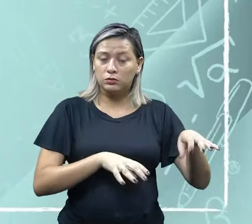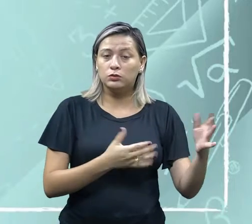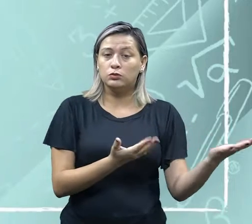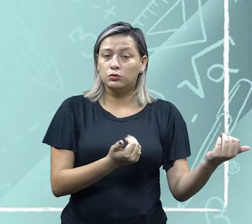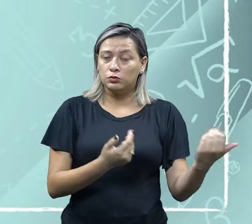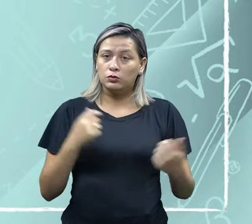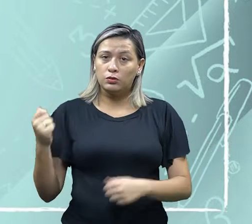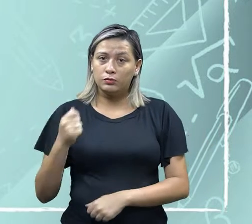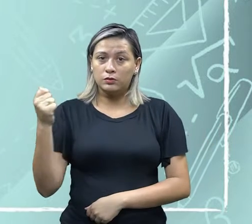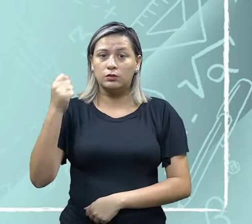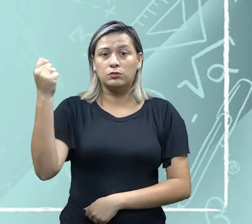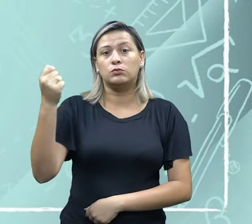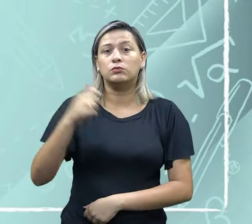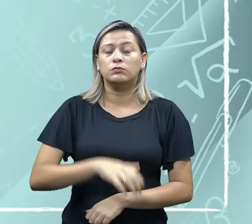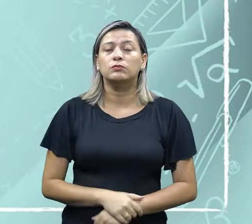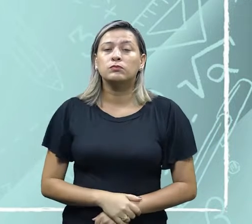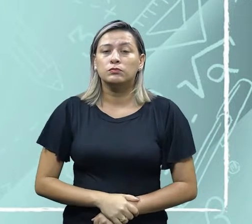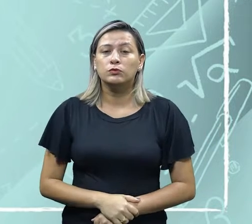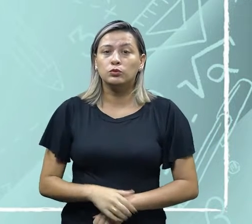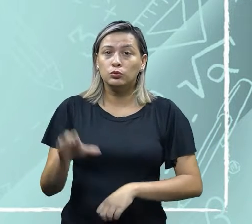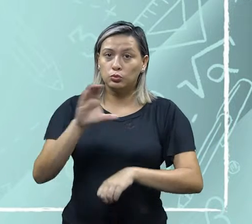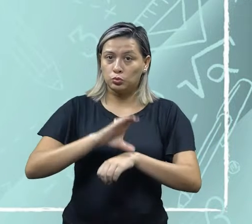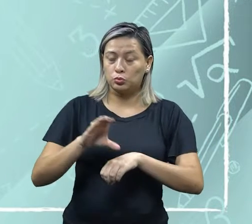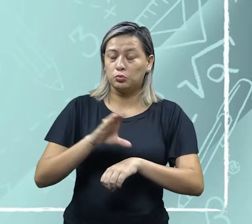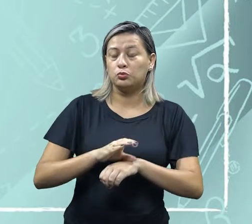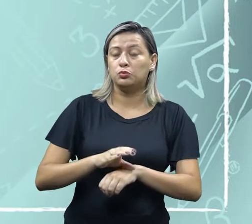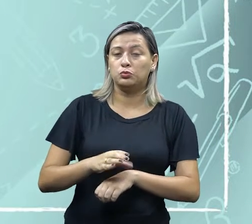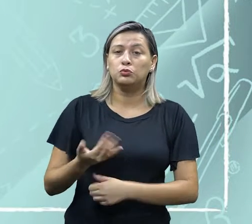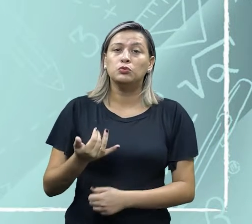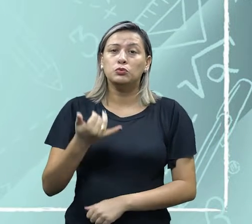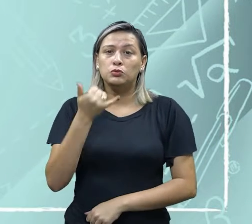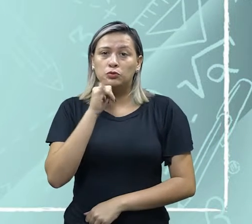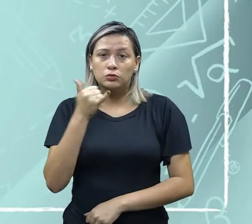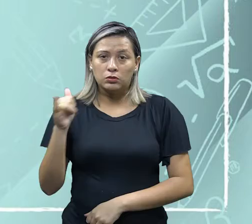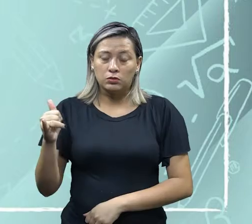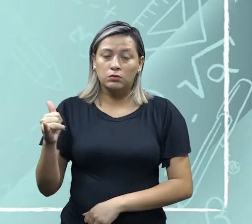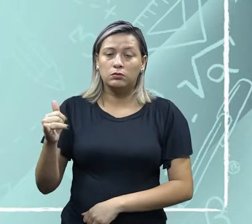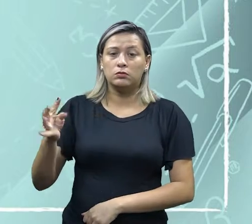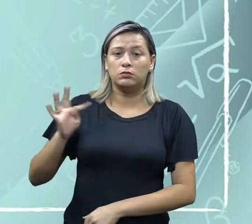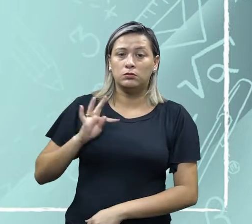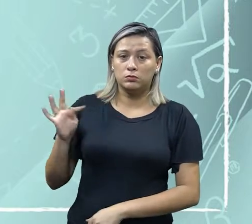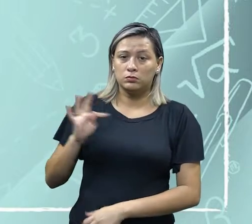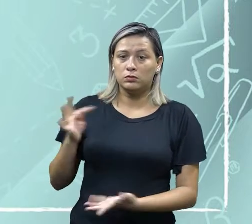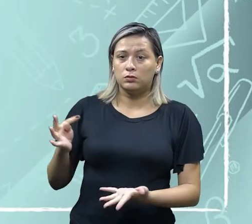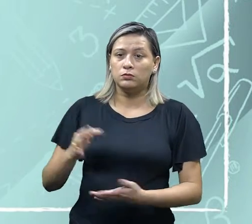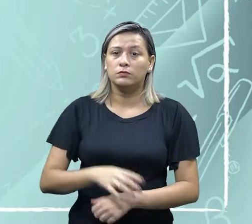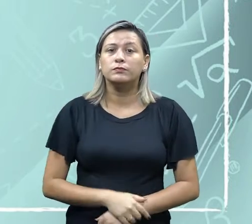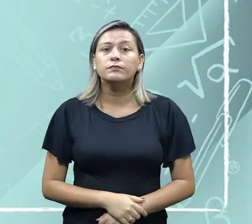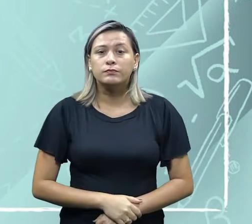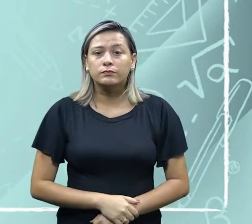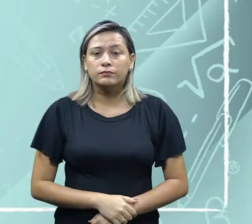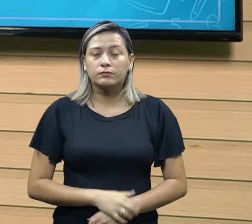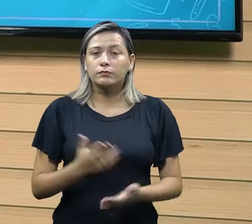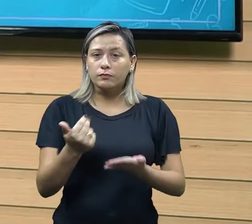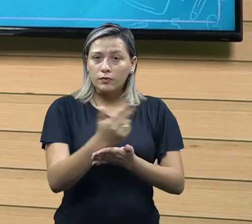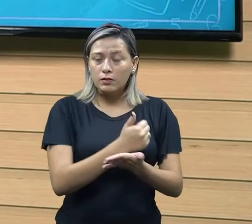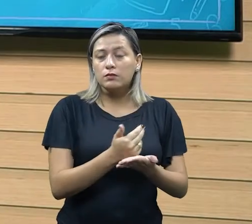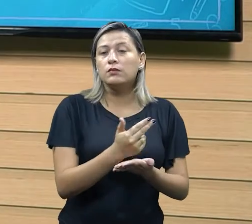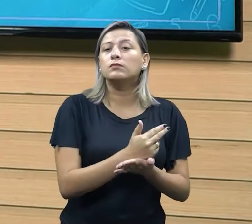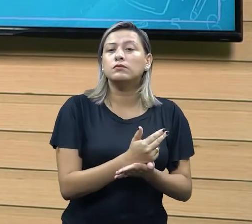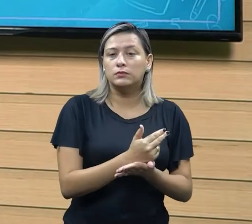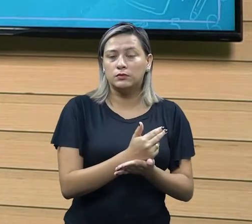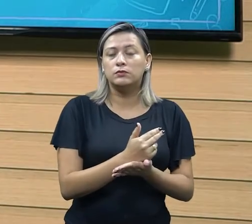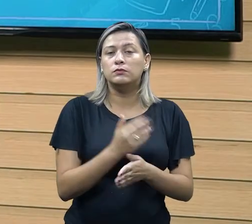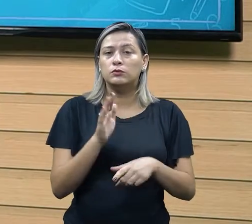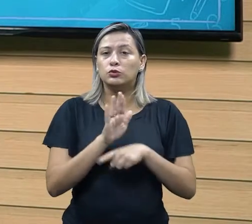a disciplina de Desenho Auxiliado por Computador e Simuladores. Na aula de hoje,